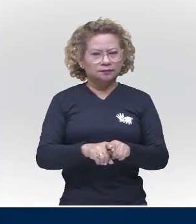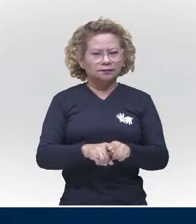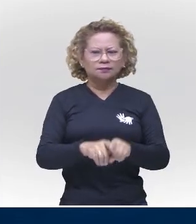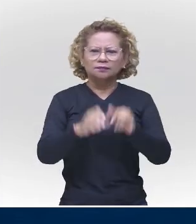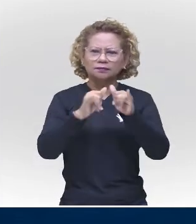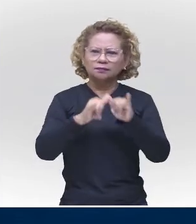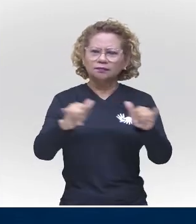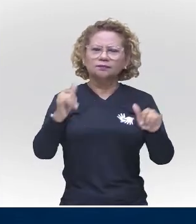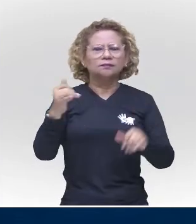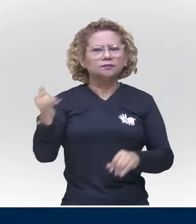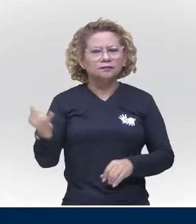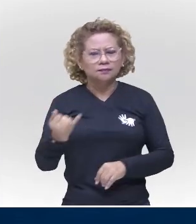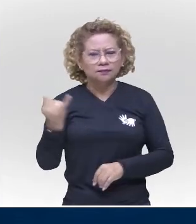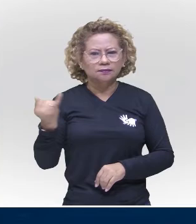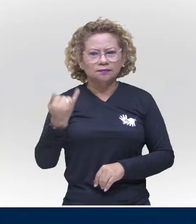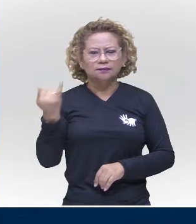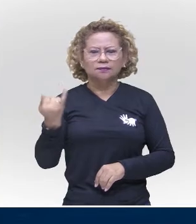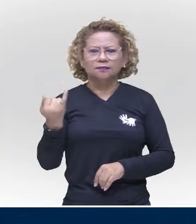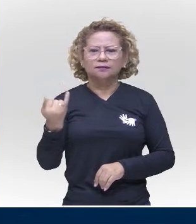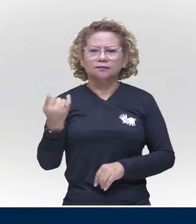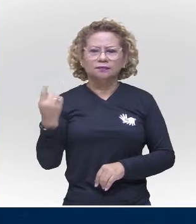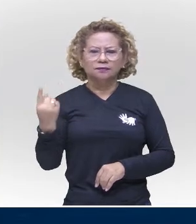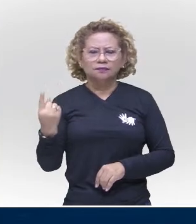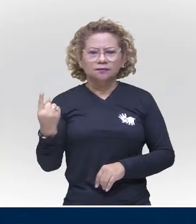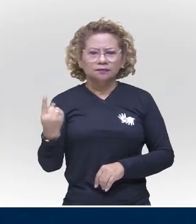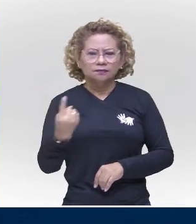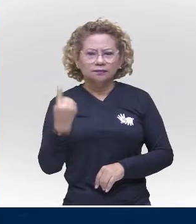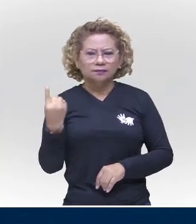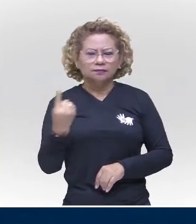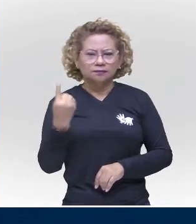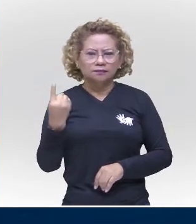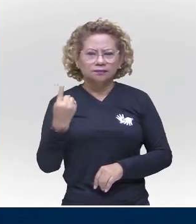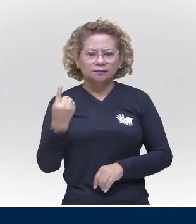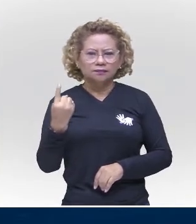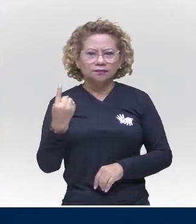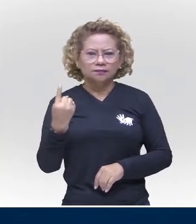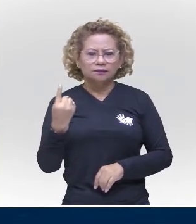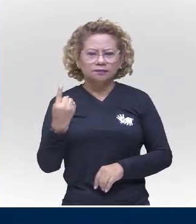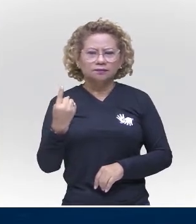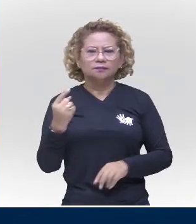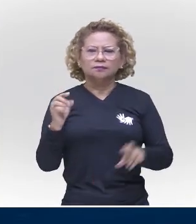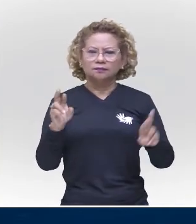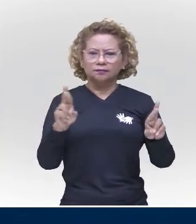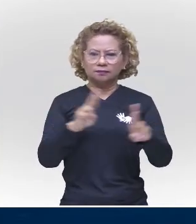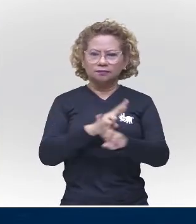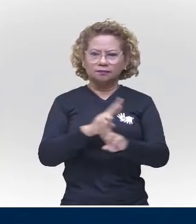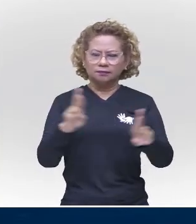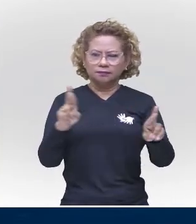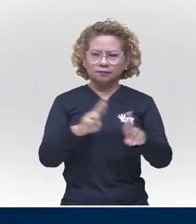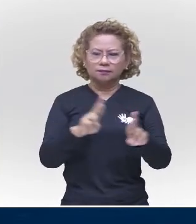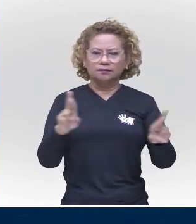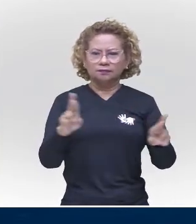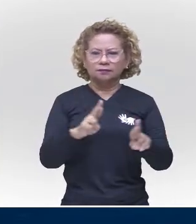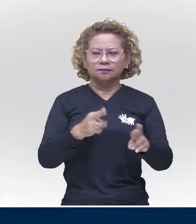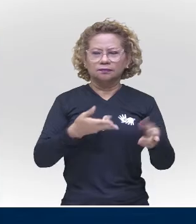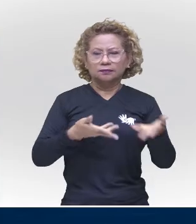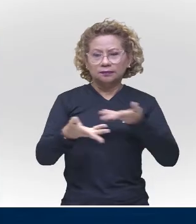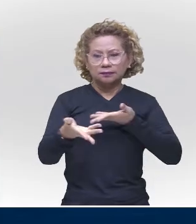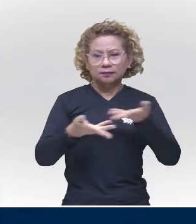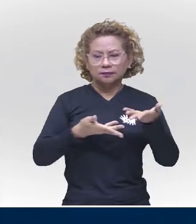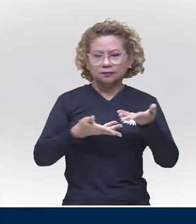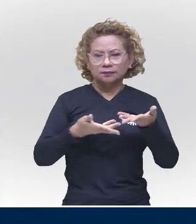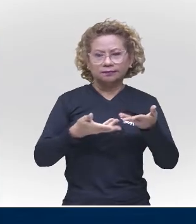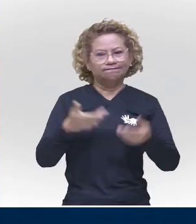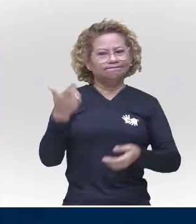dentro do esporte individual que está relacionado ao esporte individual com interação e também